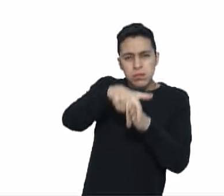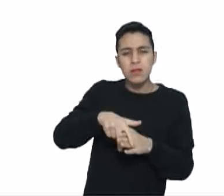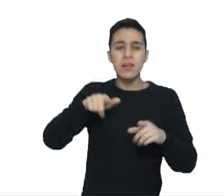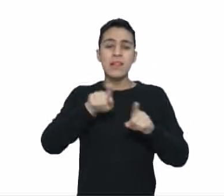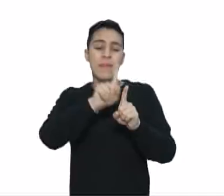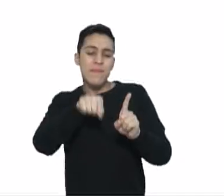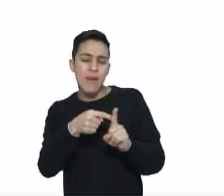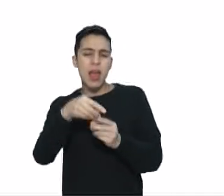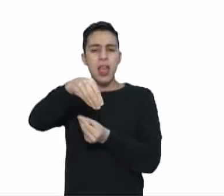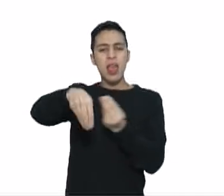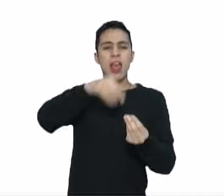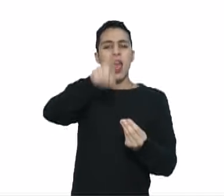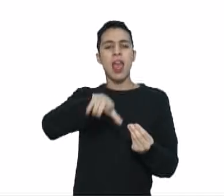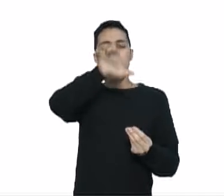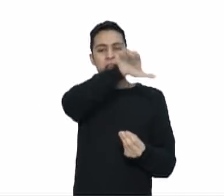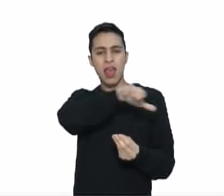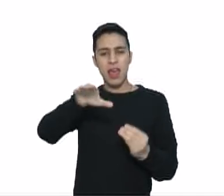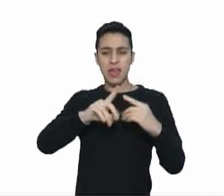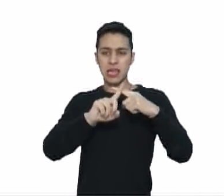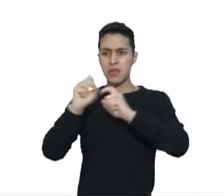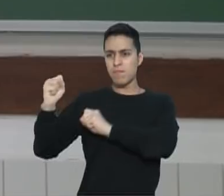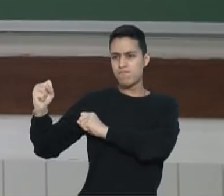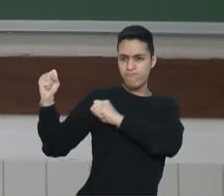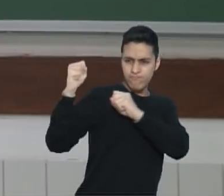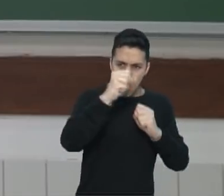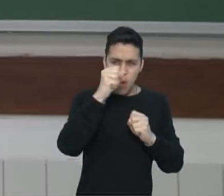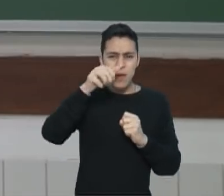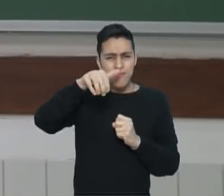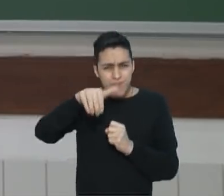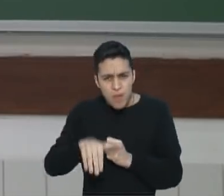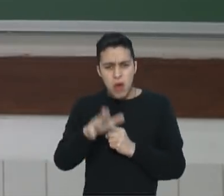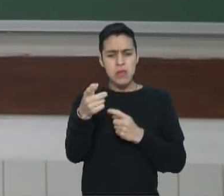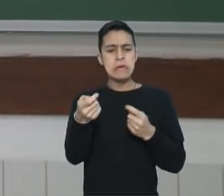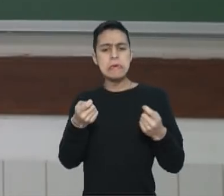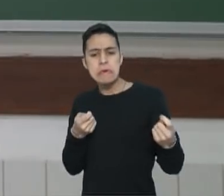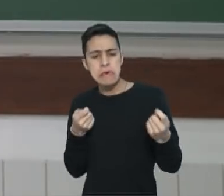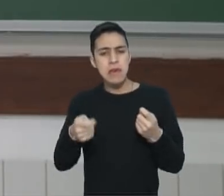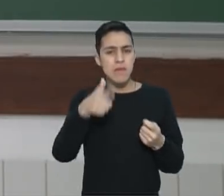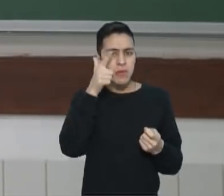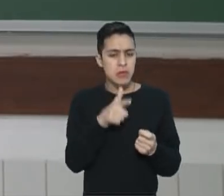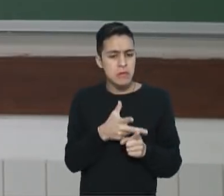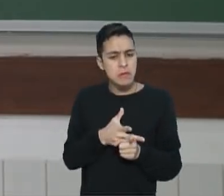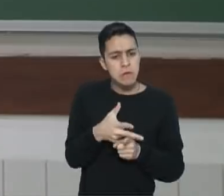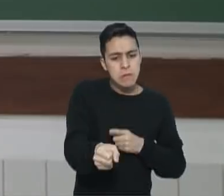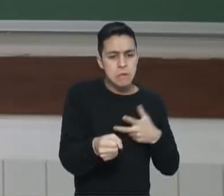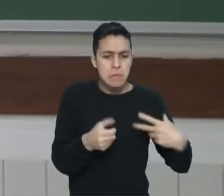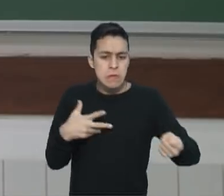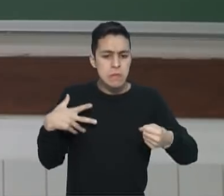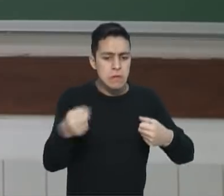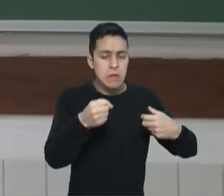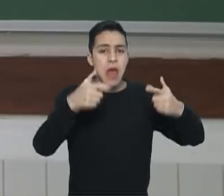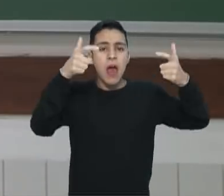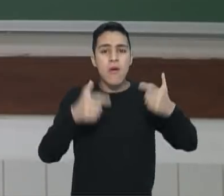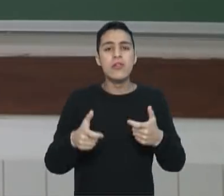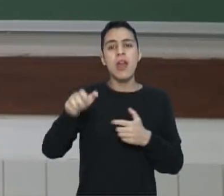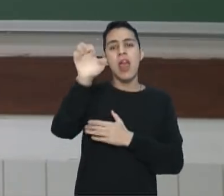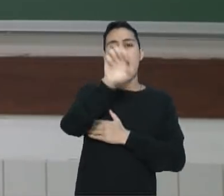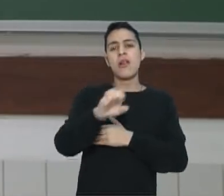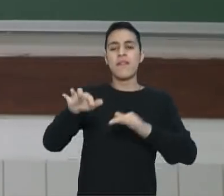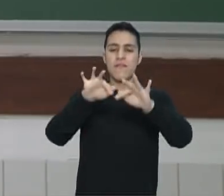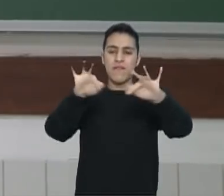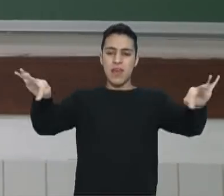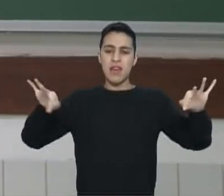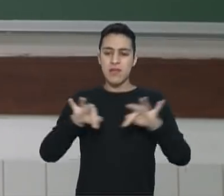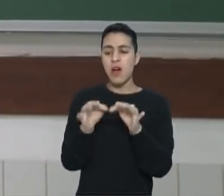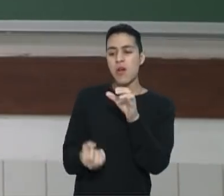vez mais vai crescer em poder. Cada vez mais a igreja vai conquistar espaço dentro dessa Europa feudal que se